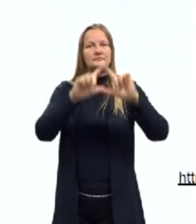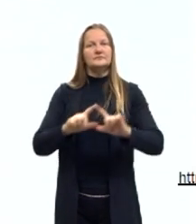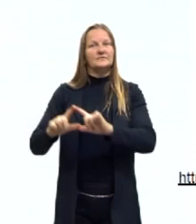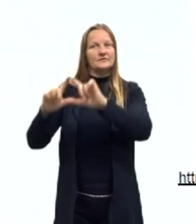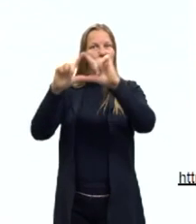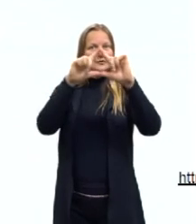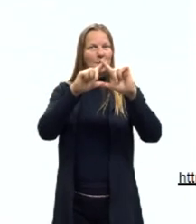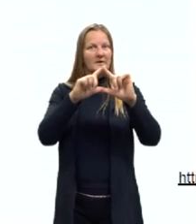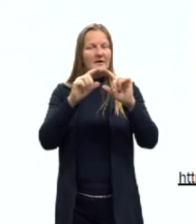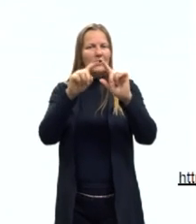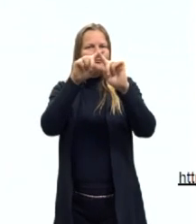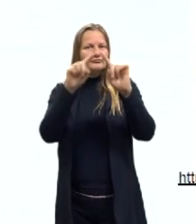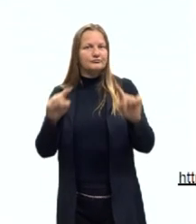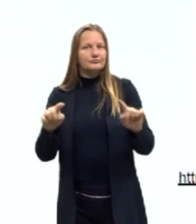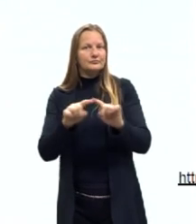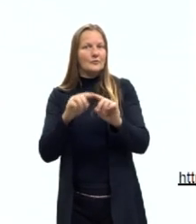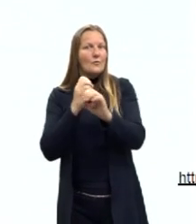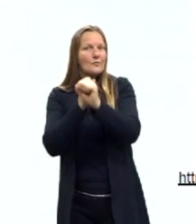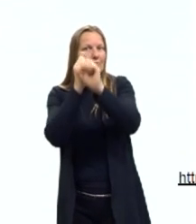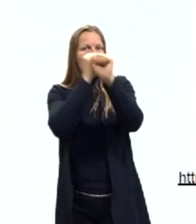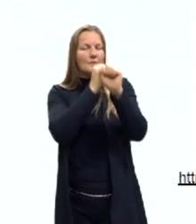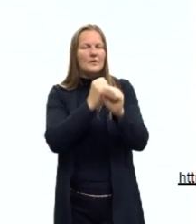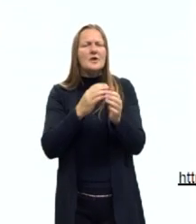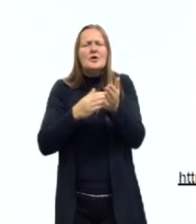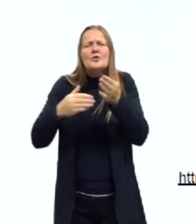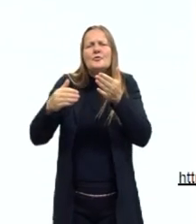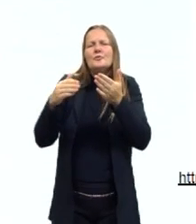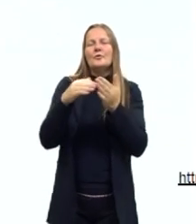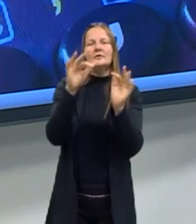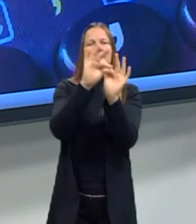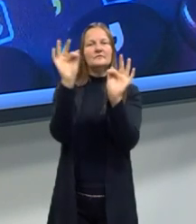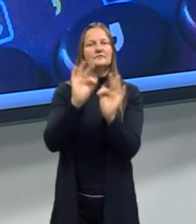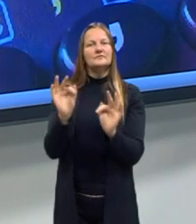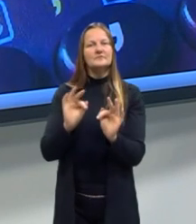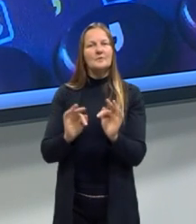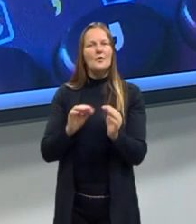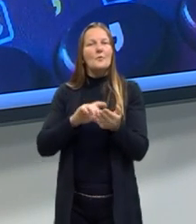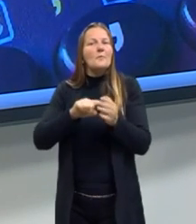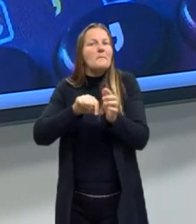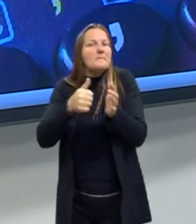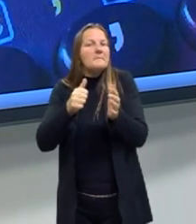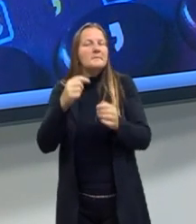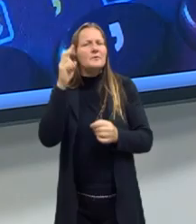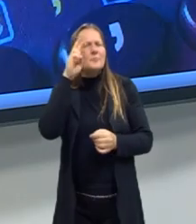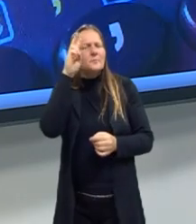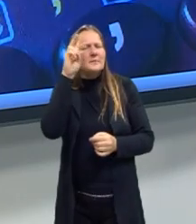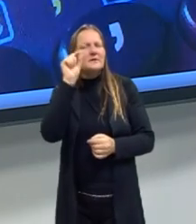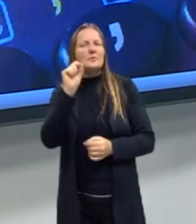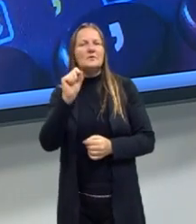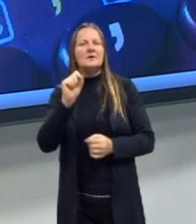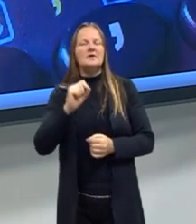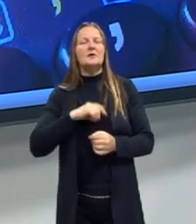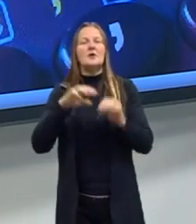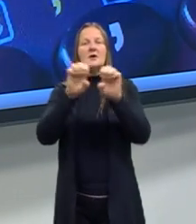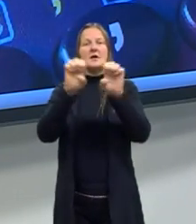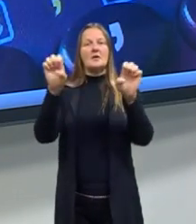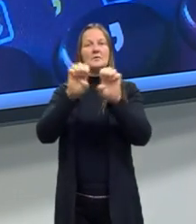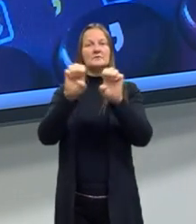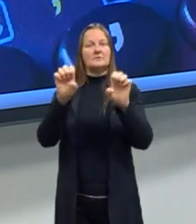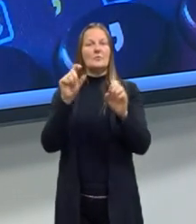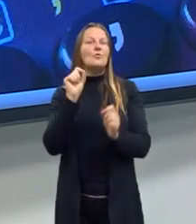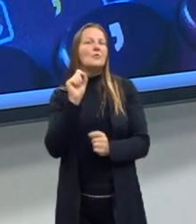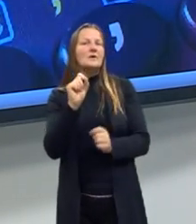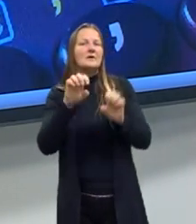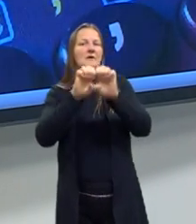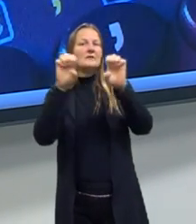nós vimos em todas as funções que nós estudamos que o primeiro passo é relembrar né O que que seria a equação Então vamos